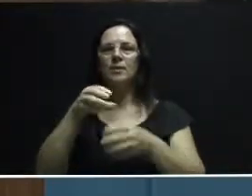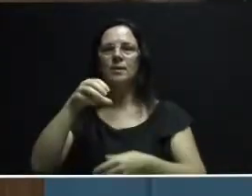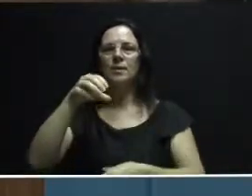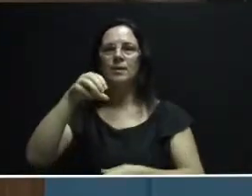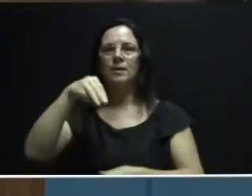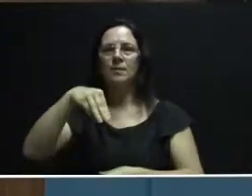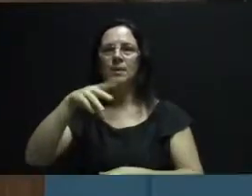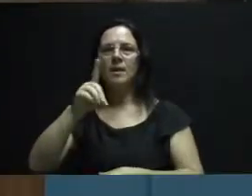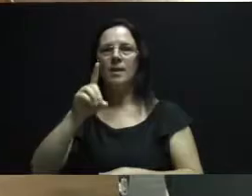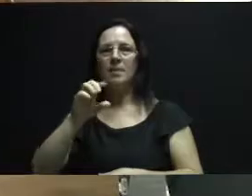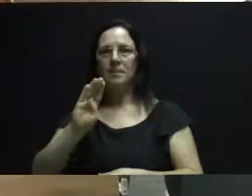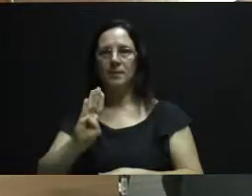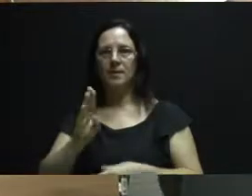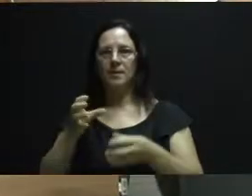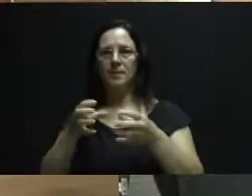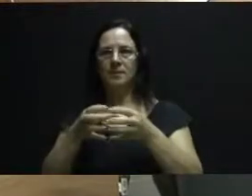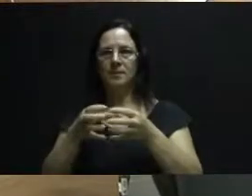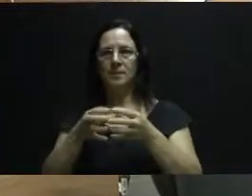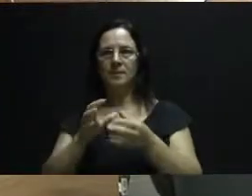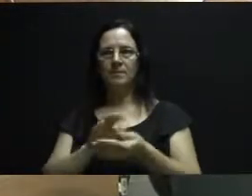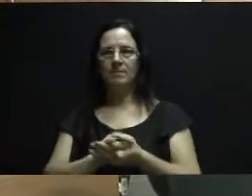MDB.